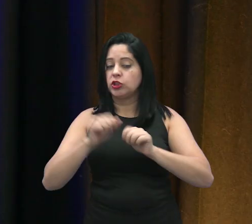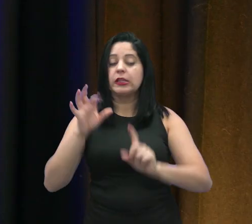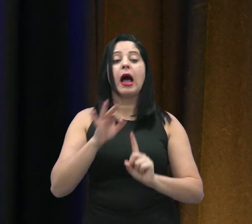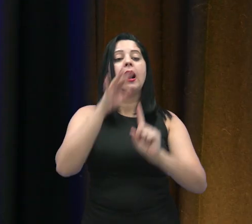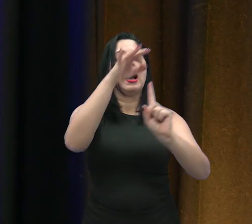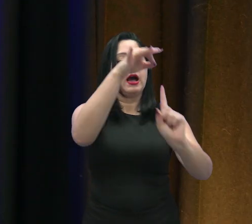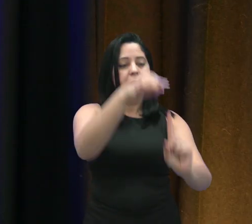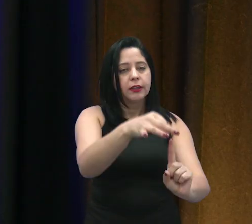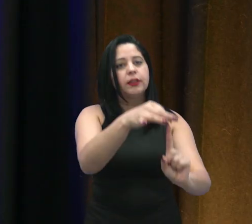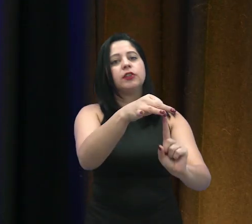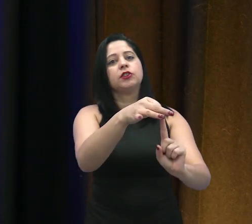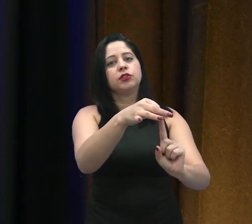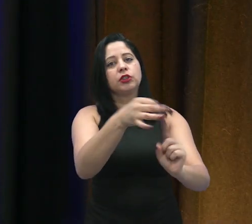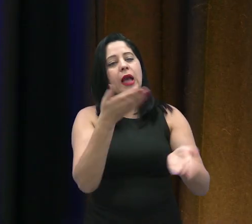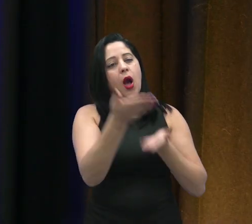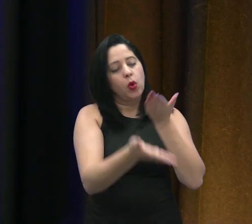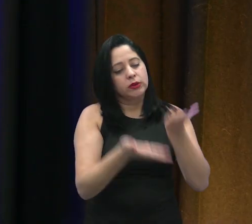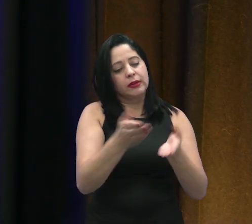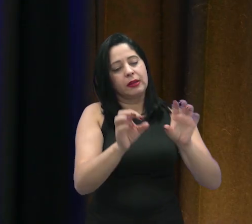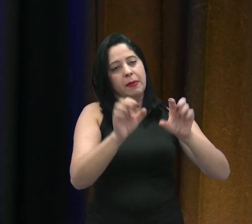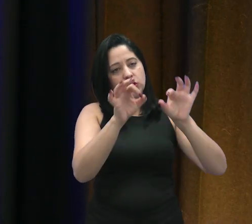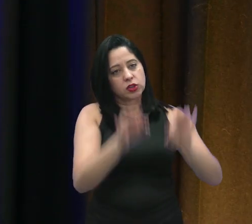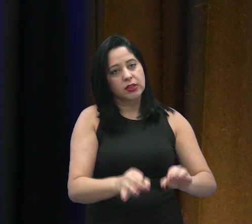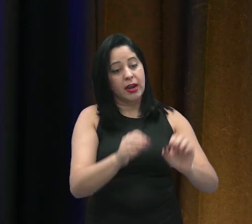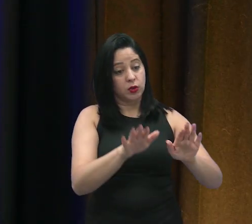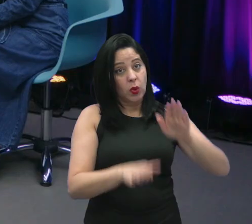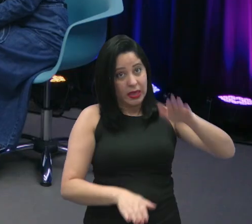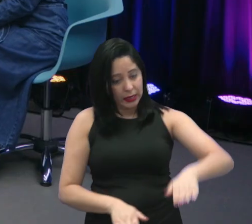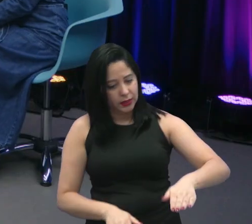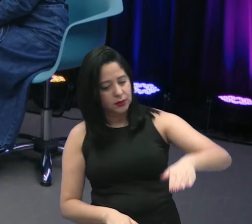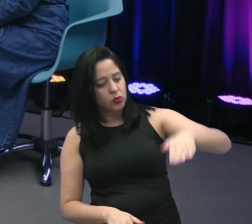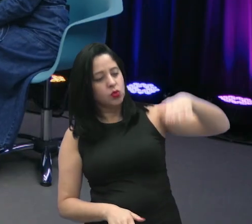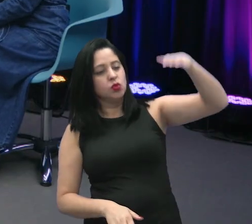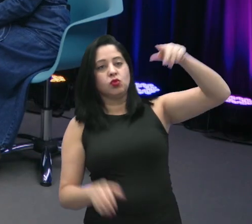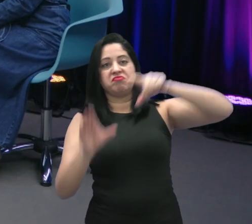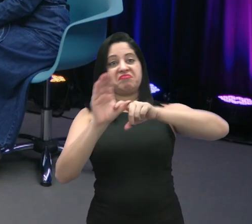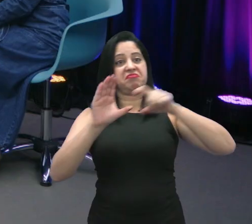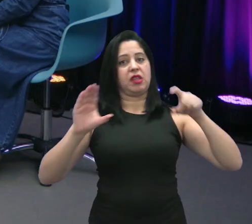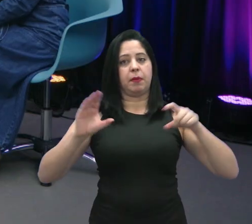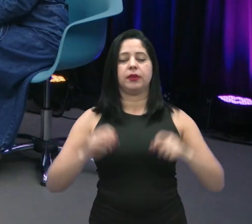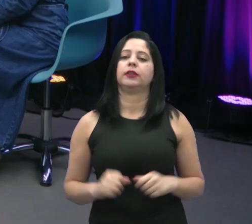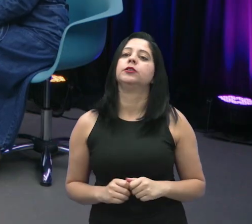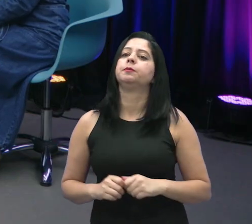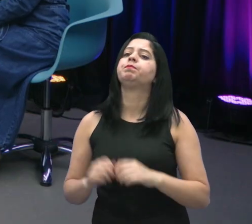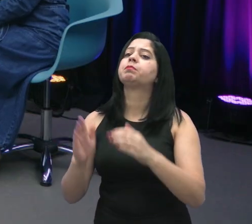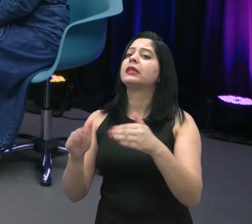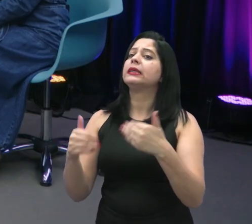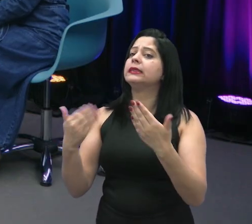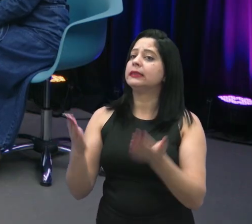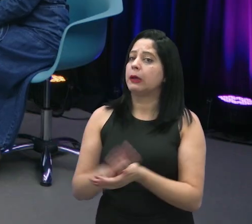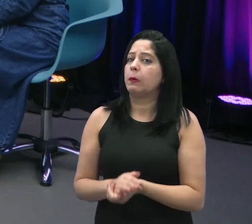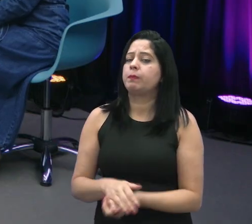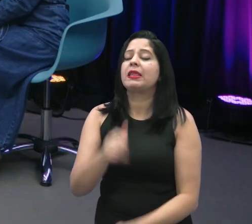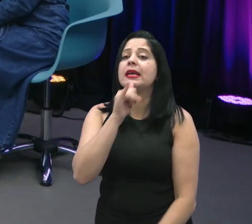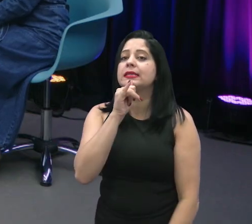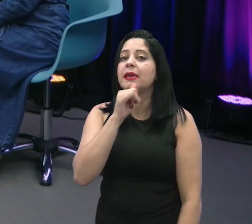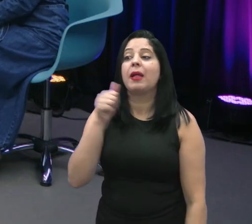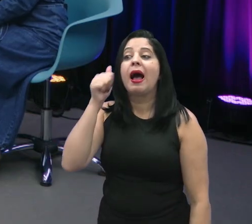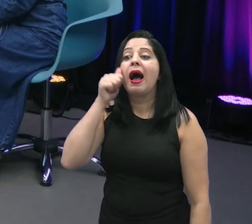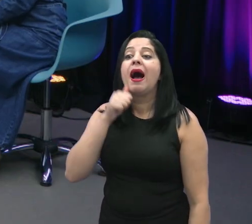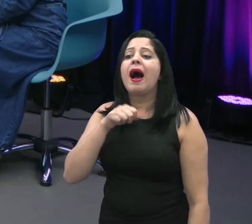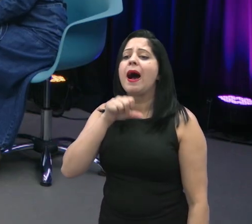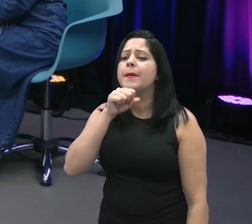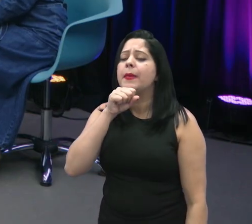caminhar para que essa criança possa crescer e se tornar independente. Então, qual que é o primeiro passo para a mãe que está em casa e ela